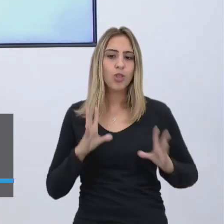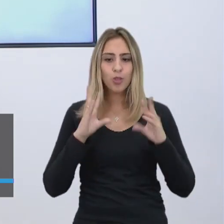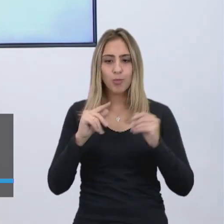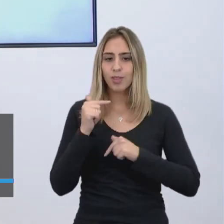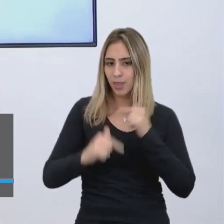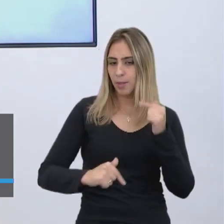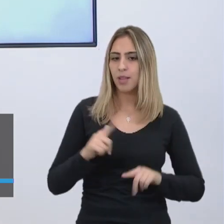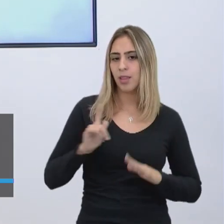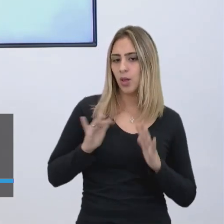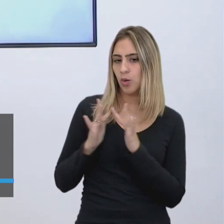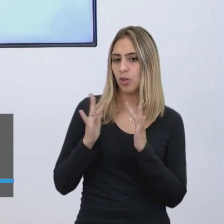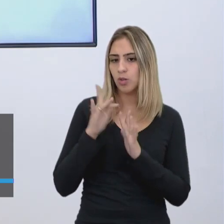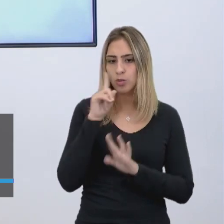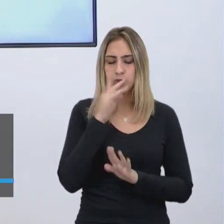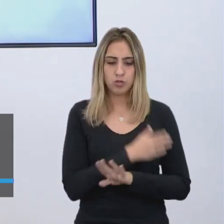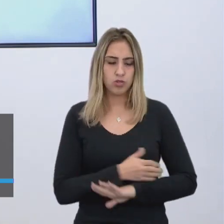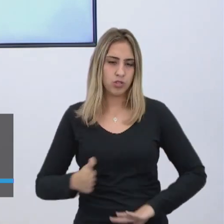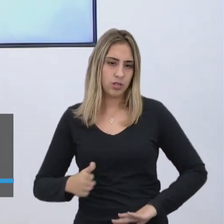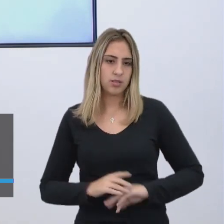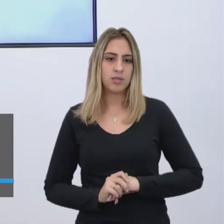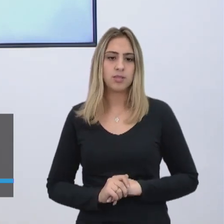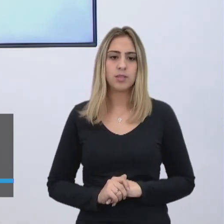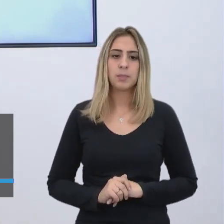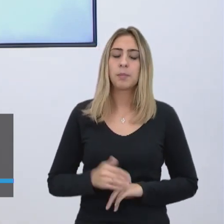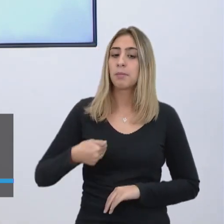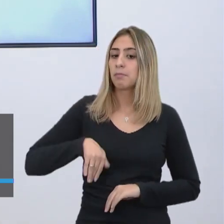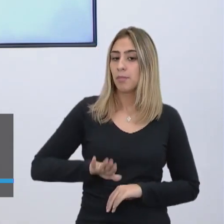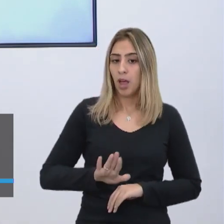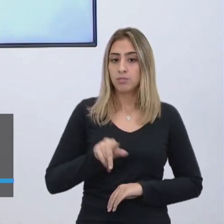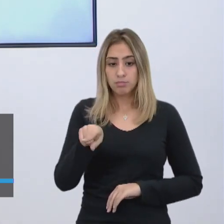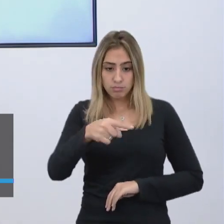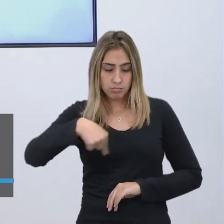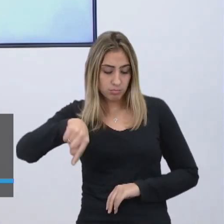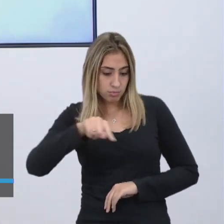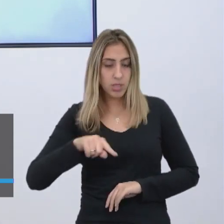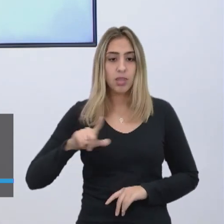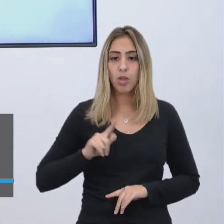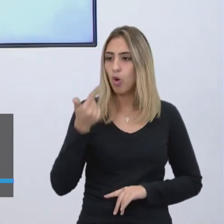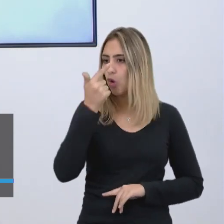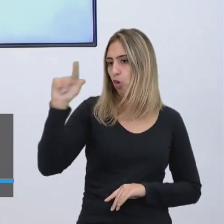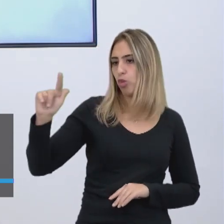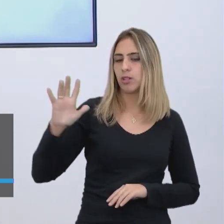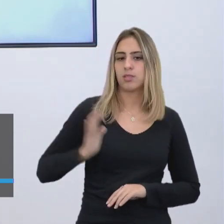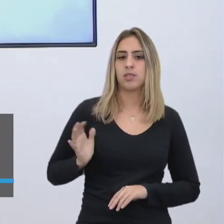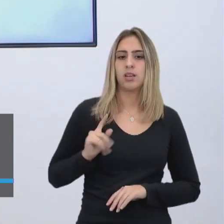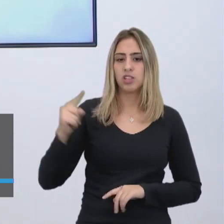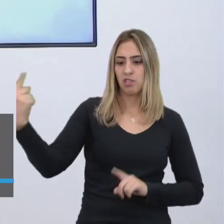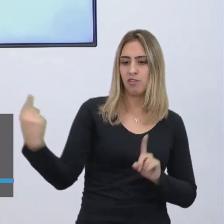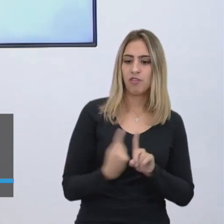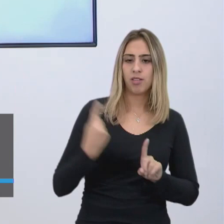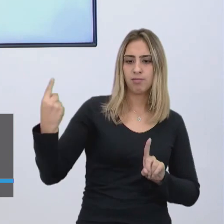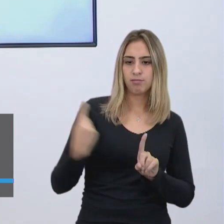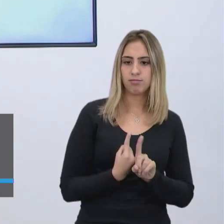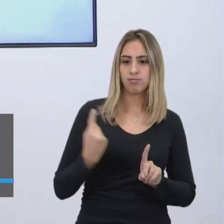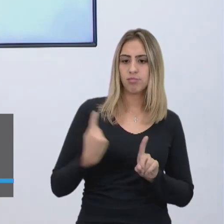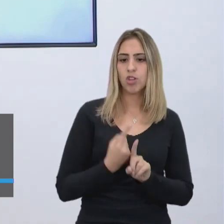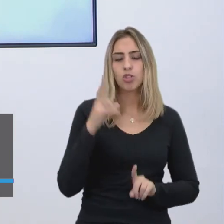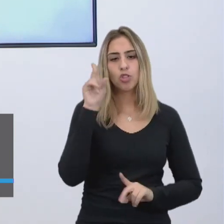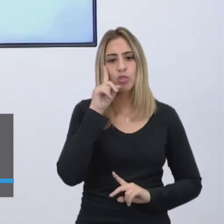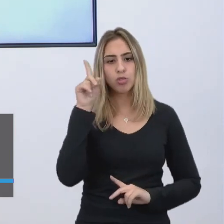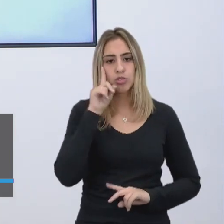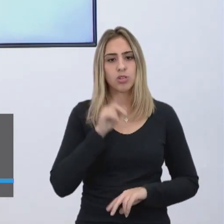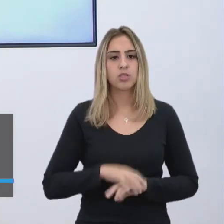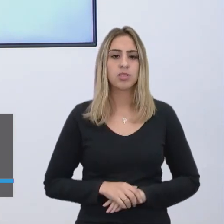que trabalha aqui tem contato com eles todos os dias. Porém, eles estão em outra cidade e eles vêm para cá todos os dias.